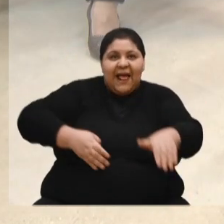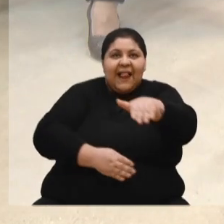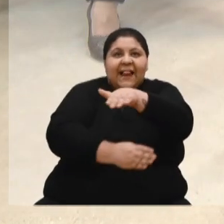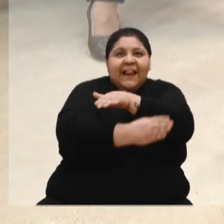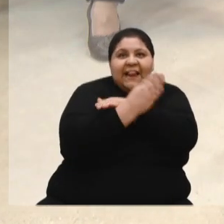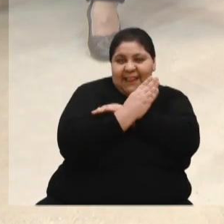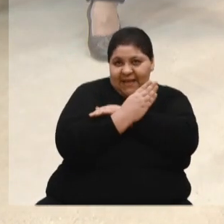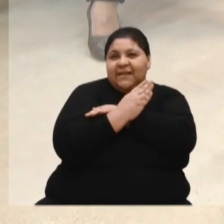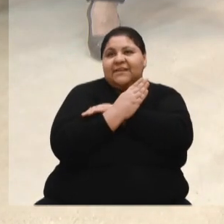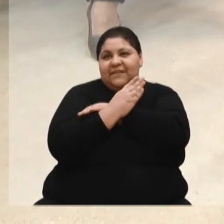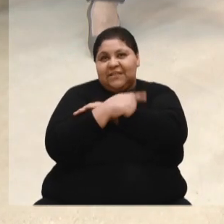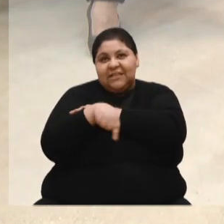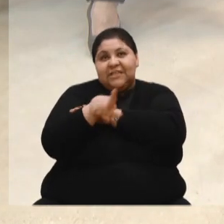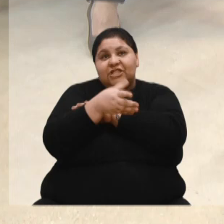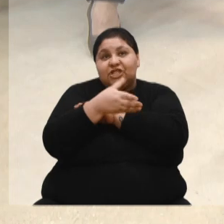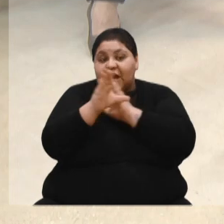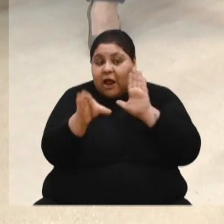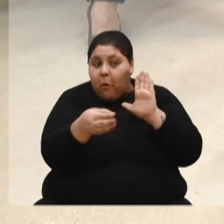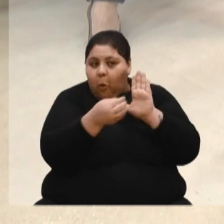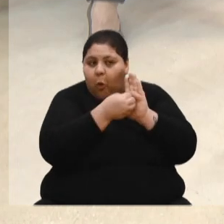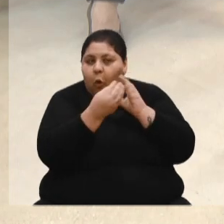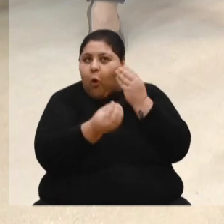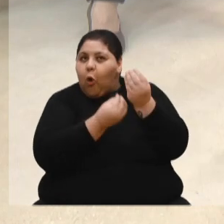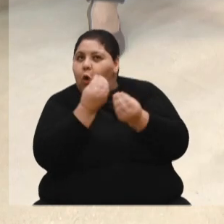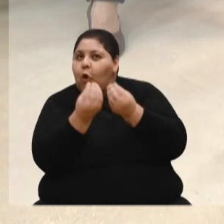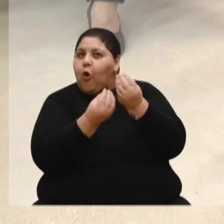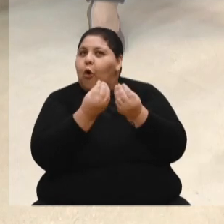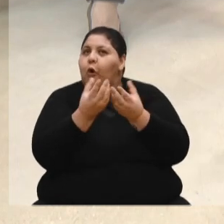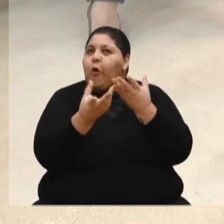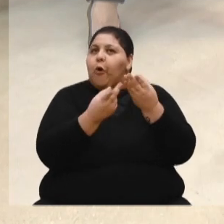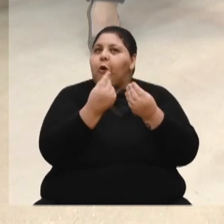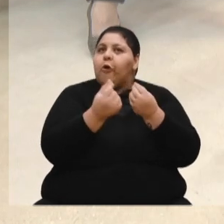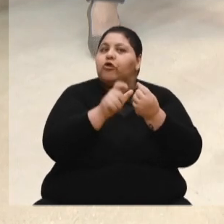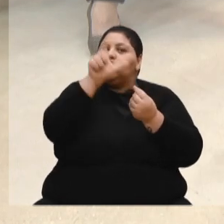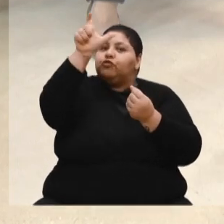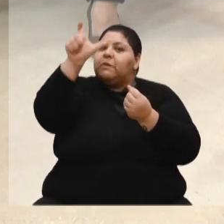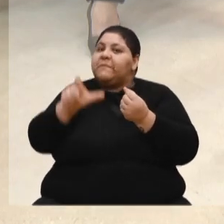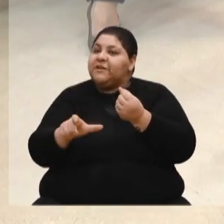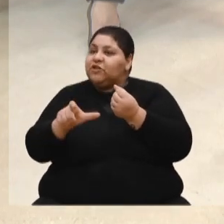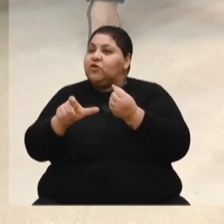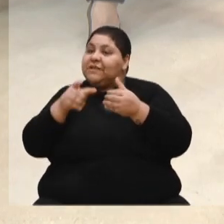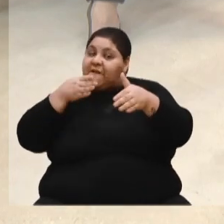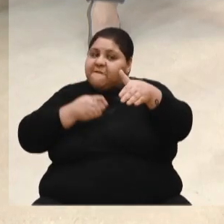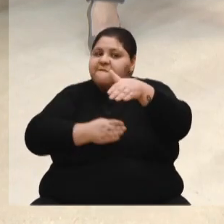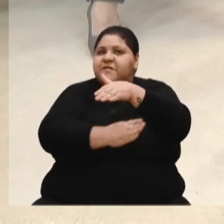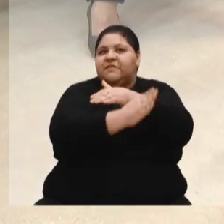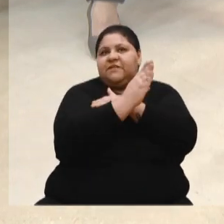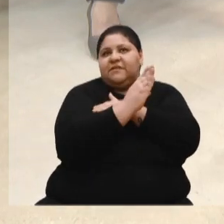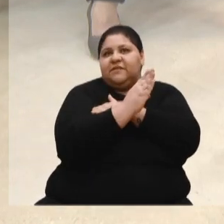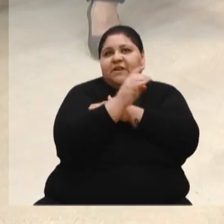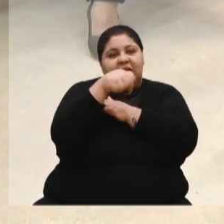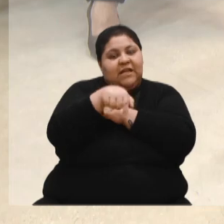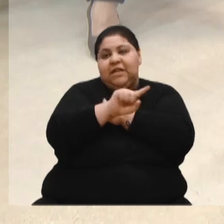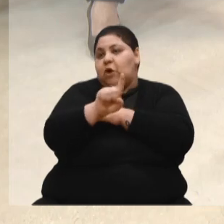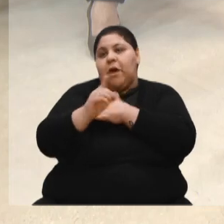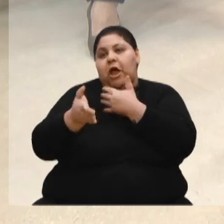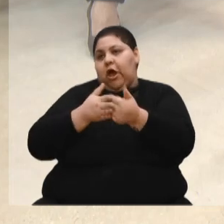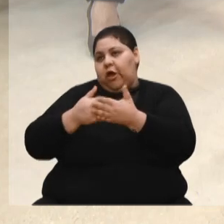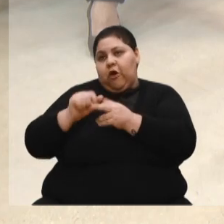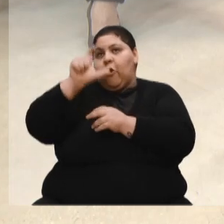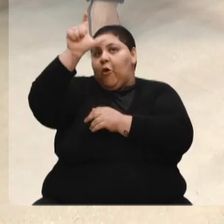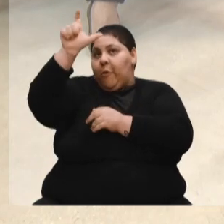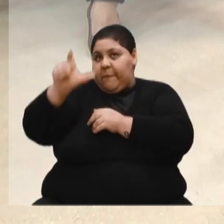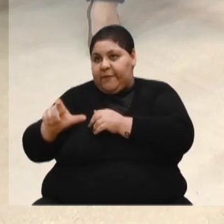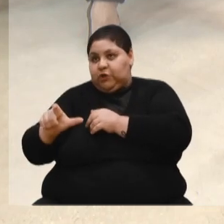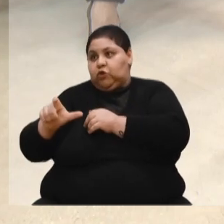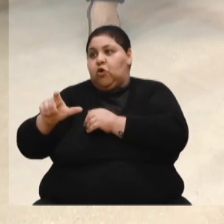para a materialidade que a gente queira colocar como esse sinônimo de alguém que está em deslocamento. E aqui não é qualquer deslocamento, é alguém que